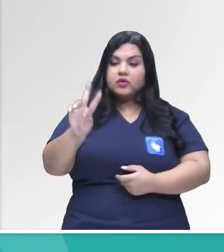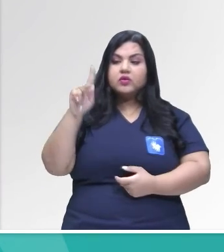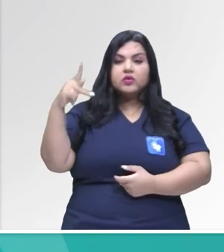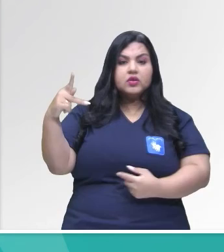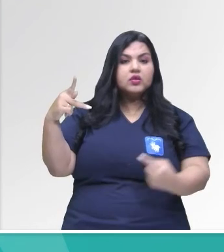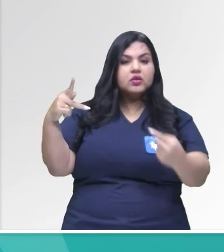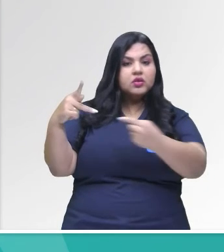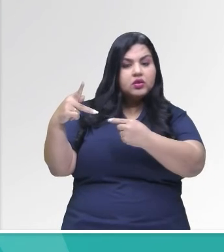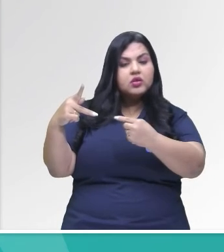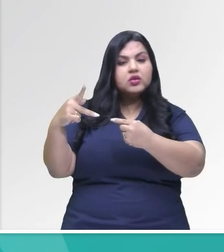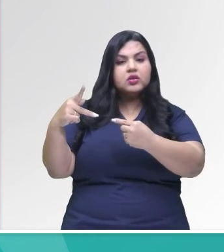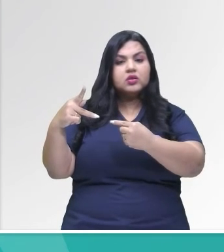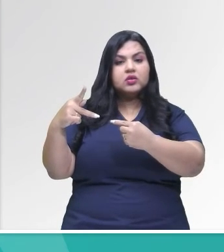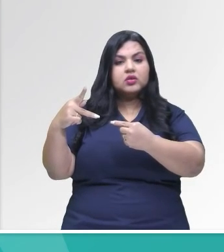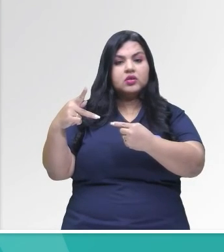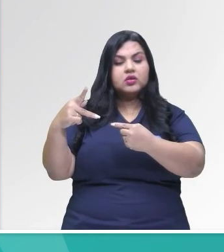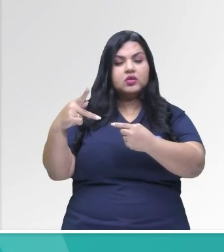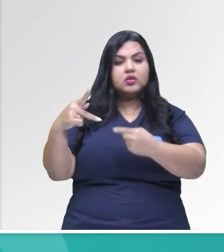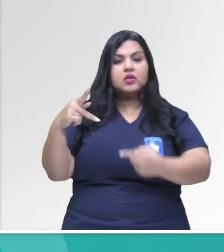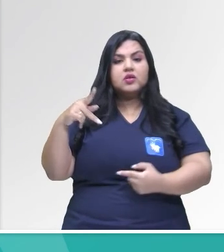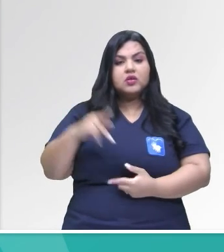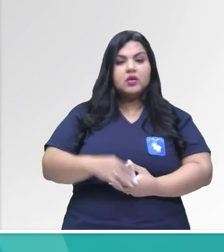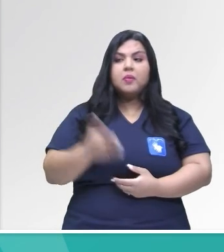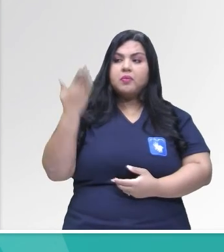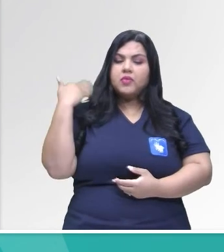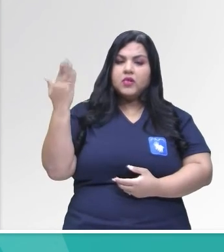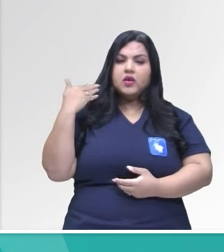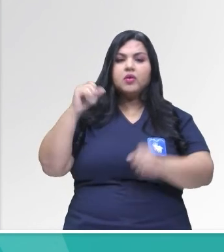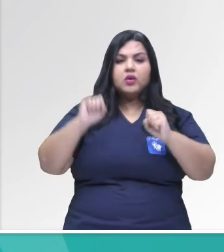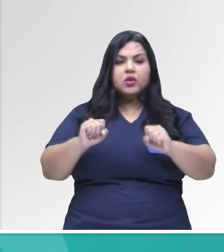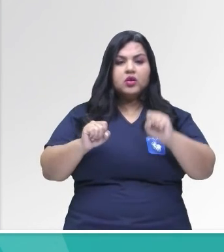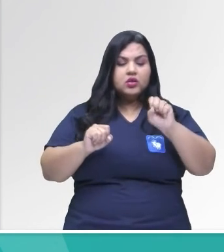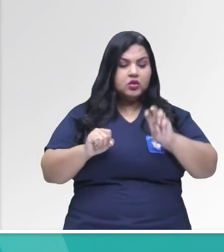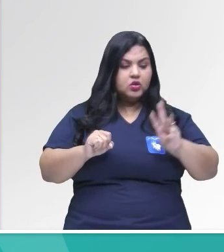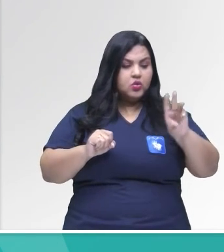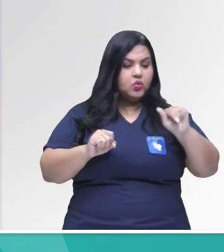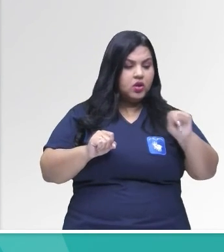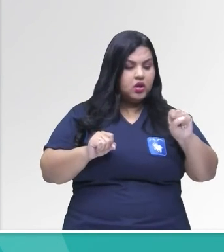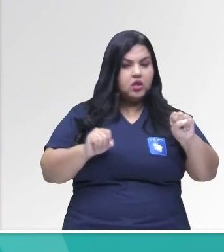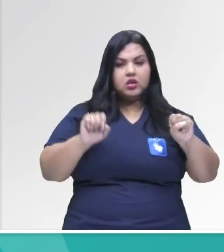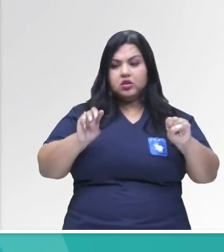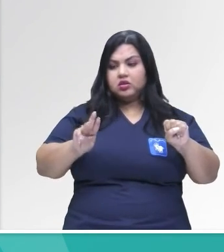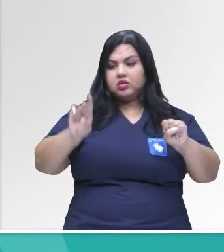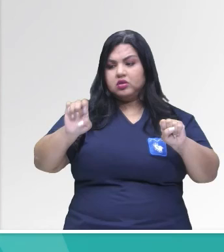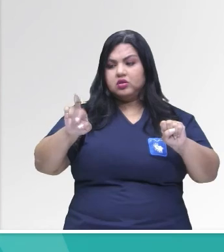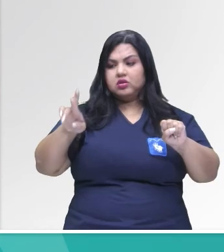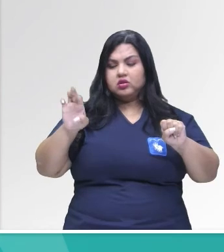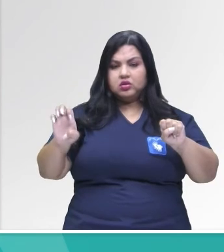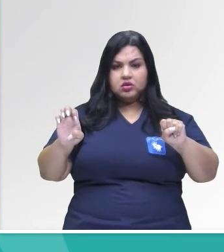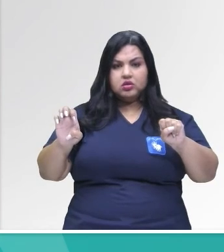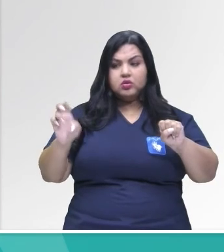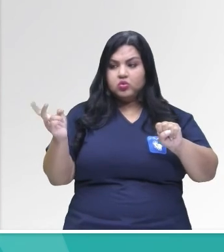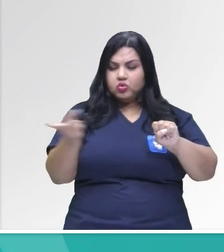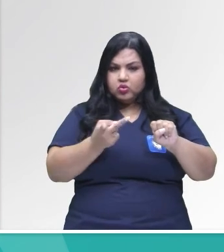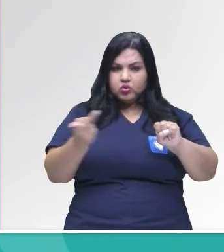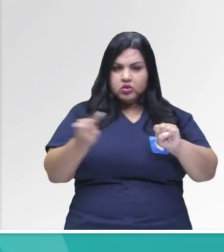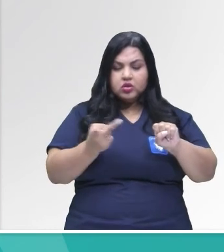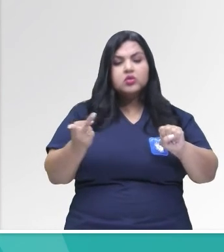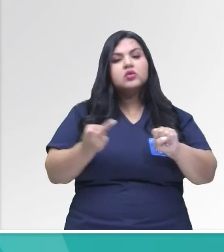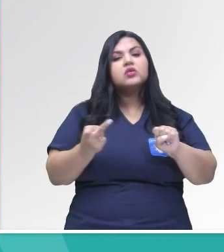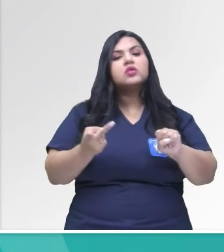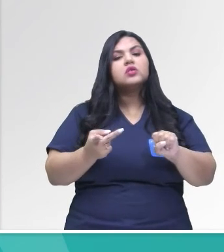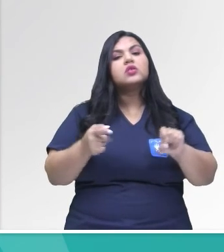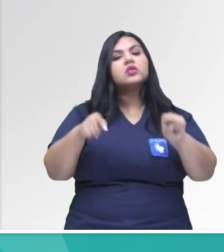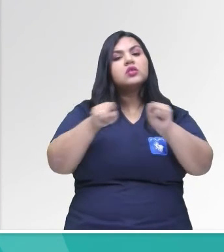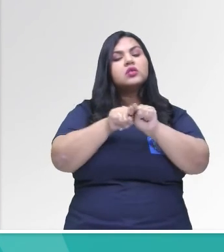passiva, past, eu posso utilizar was you were, porque é passado, é o verbo to be no passado,